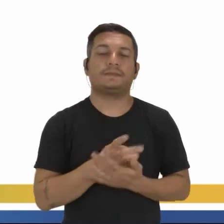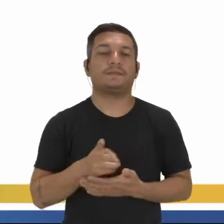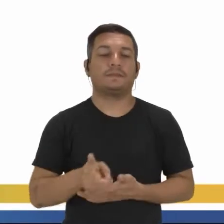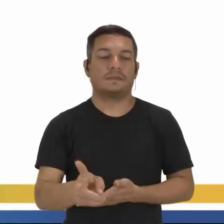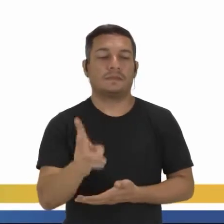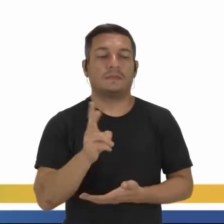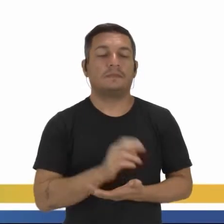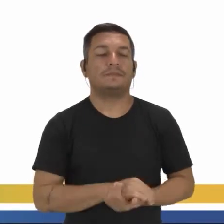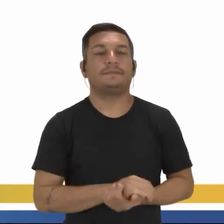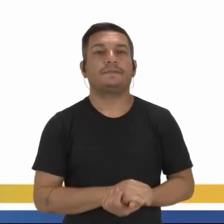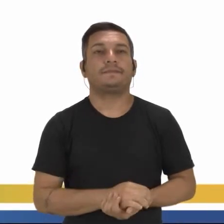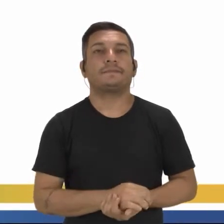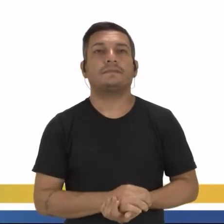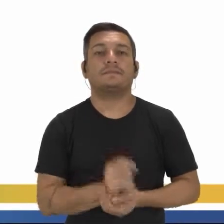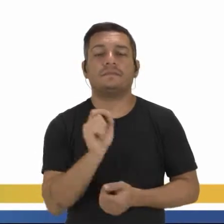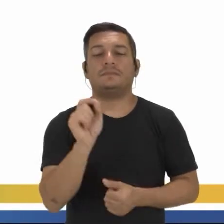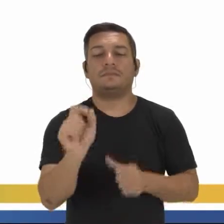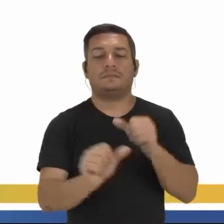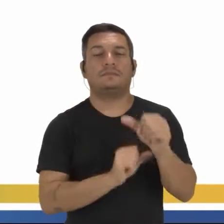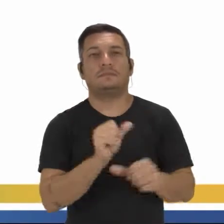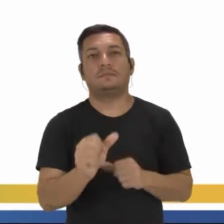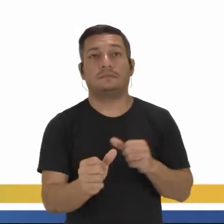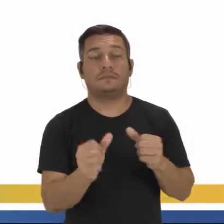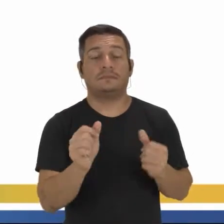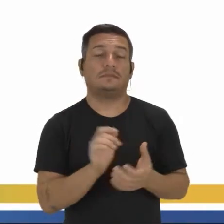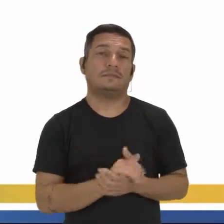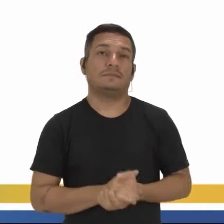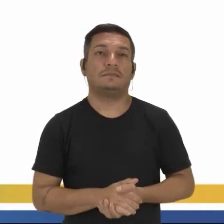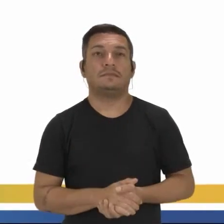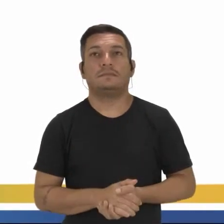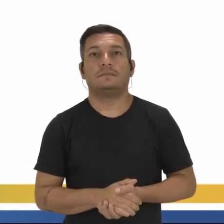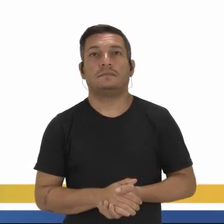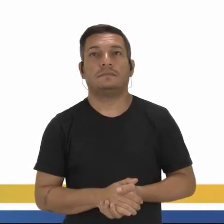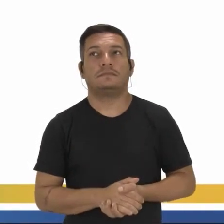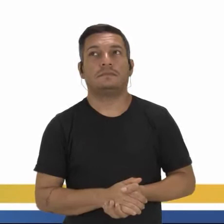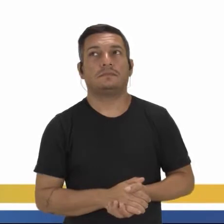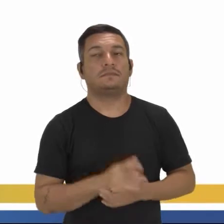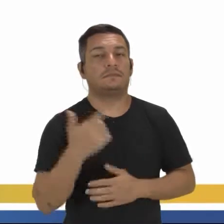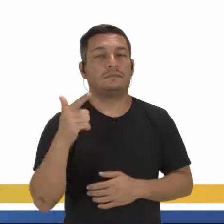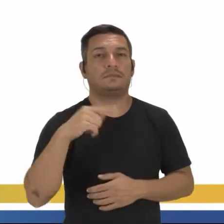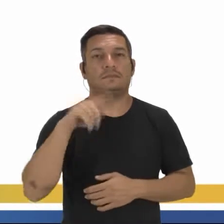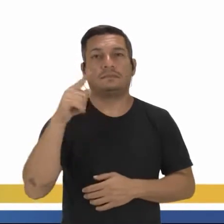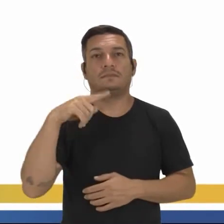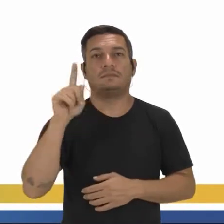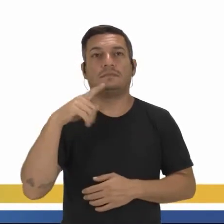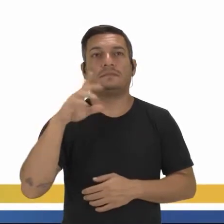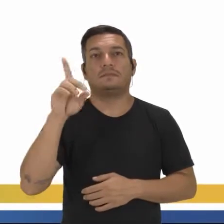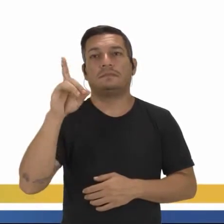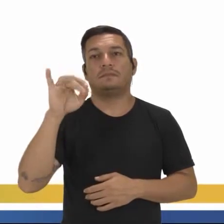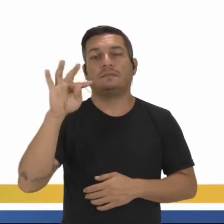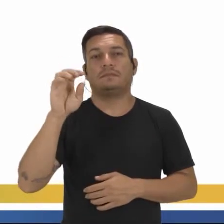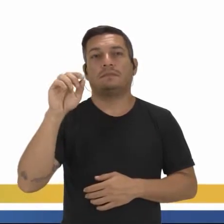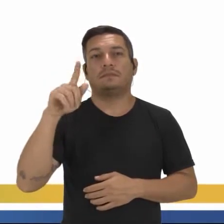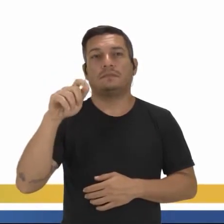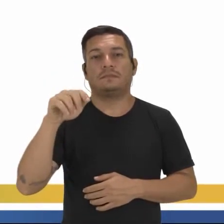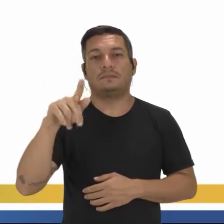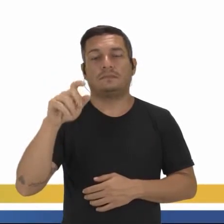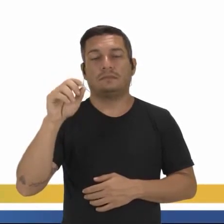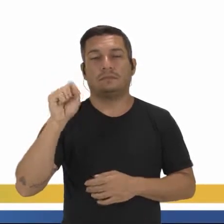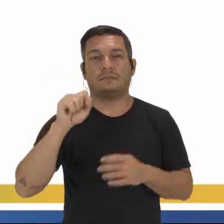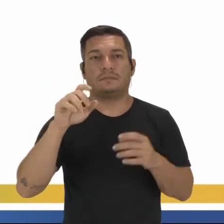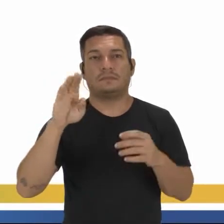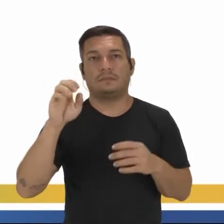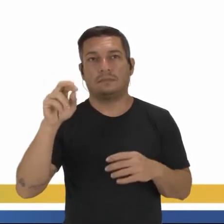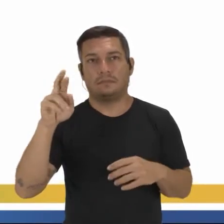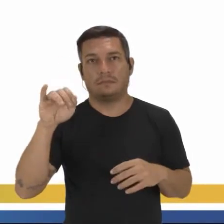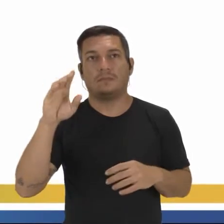Continuando aqui das paroxítonas, o que mudou então? Não se acentuam mais os ditongos abertos